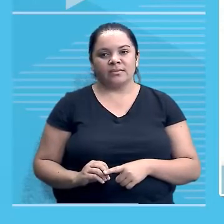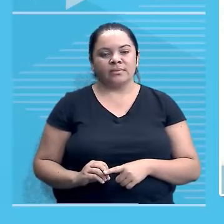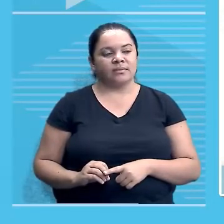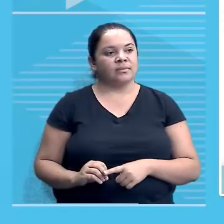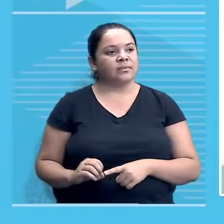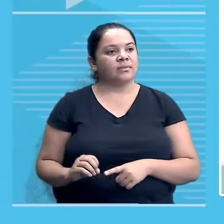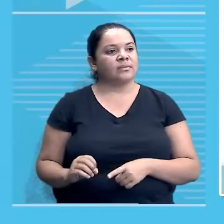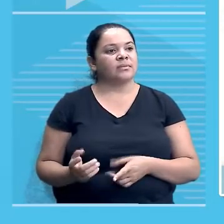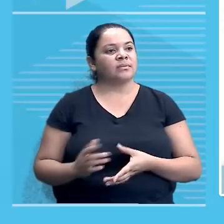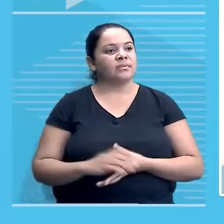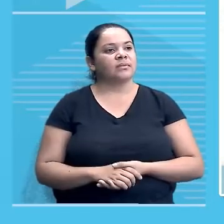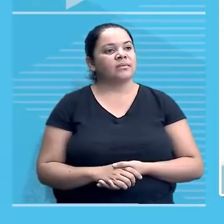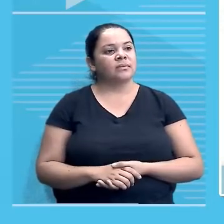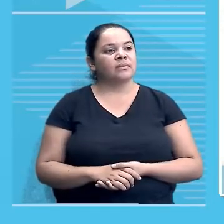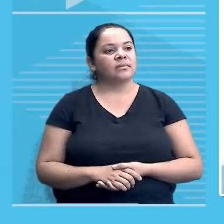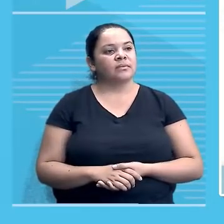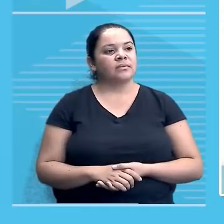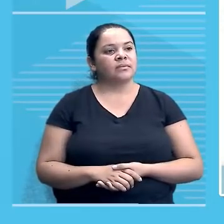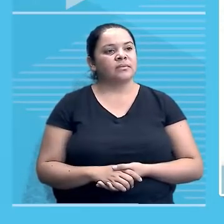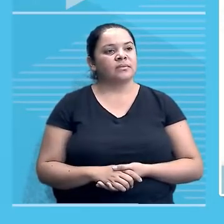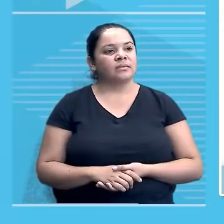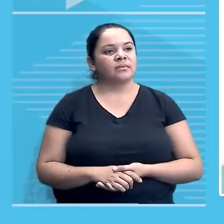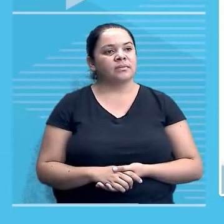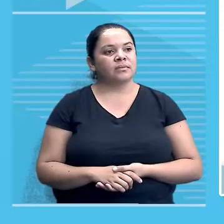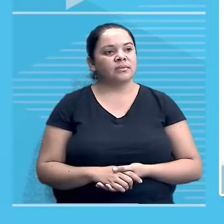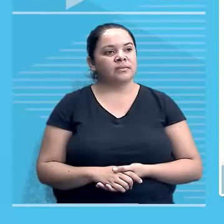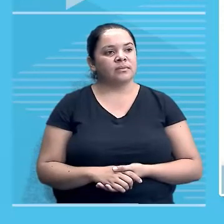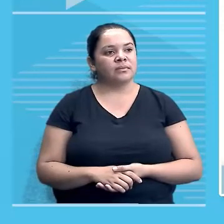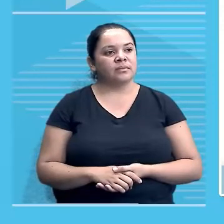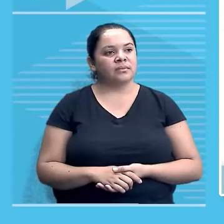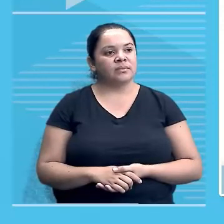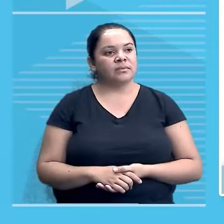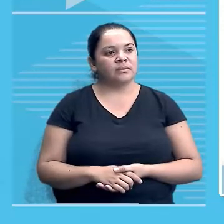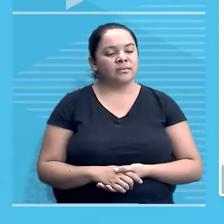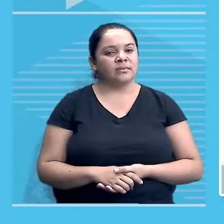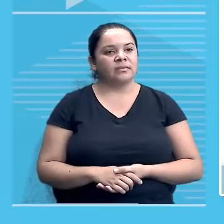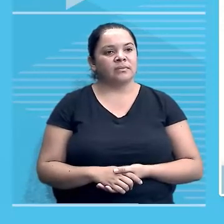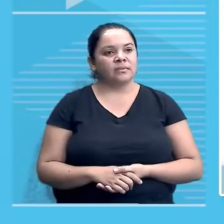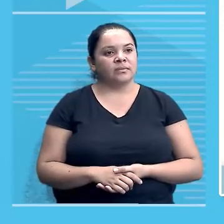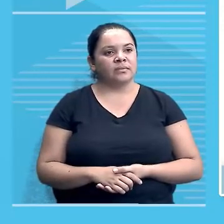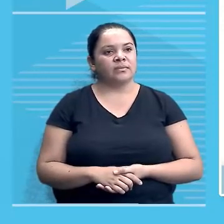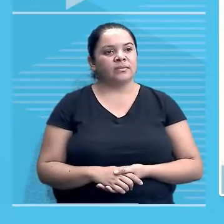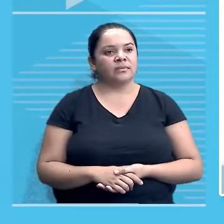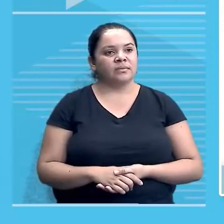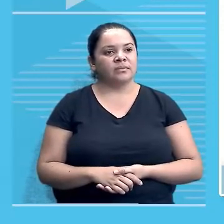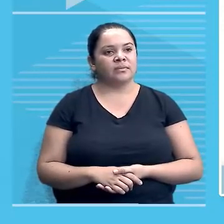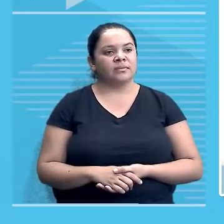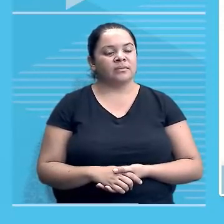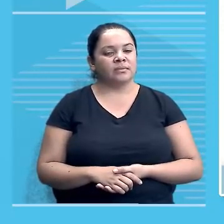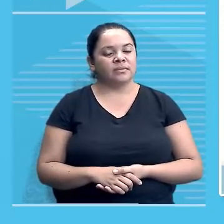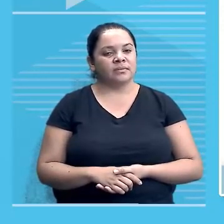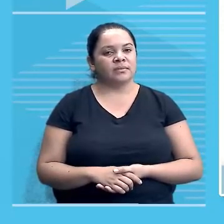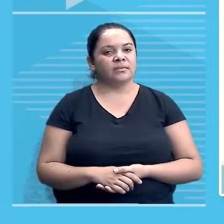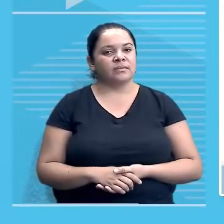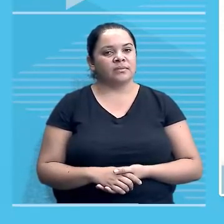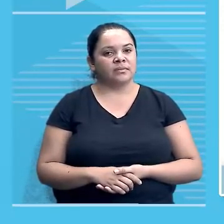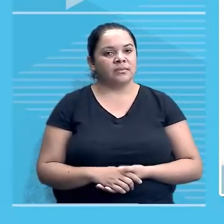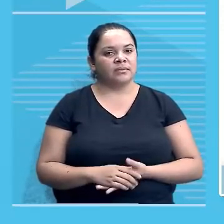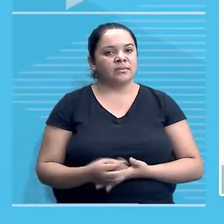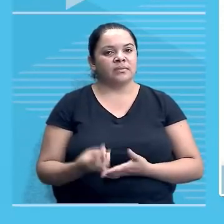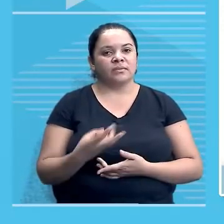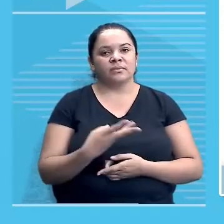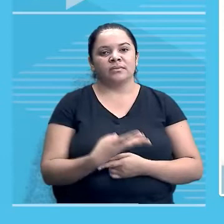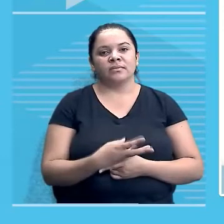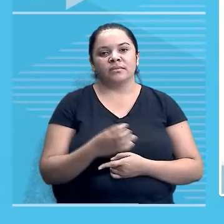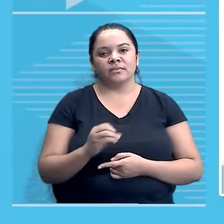Esse zero aqui do 50 eu posso cancelar com o zero do 300. Então fica 30 sobre 5, né?